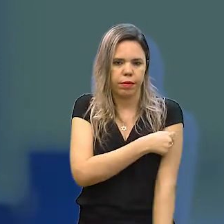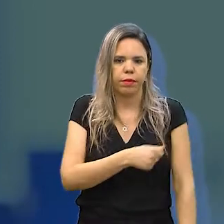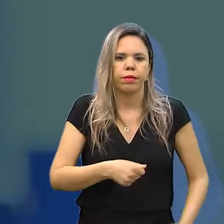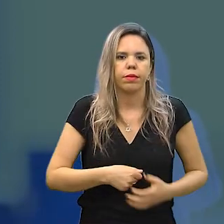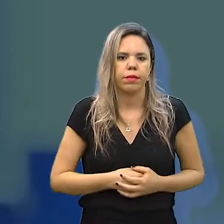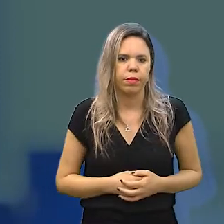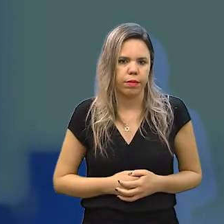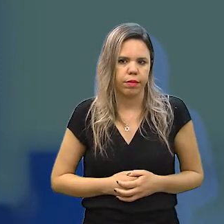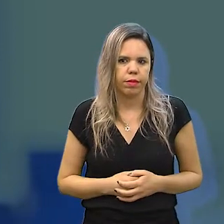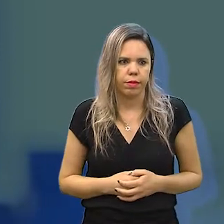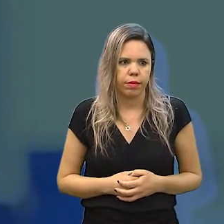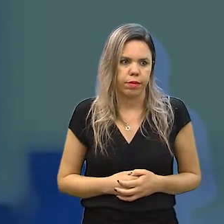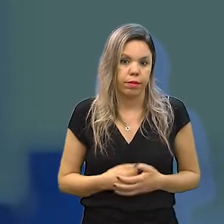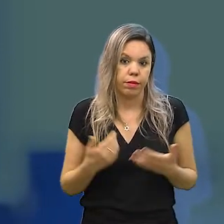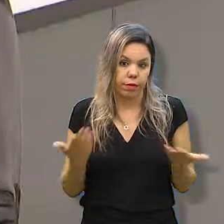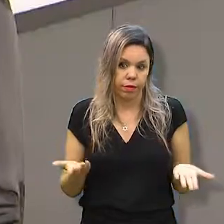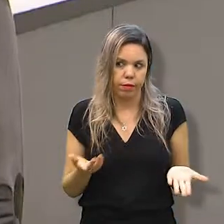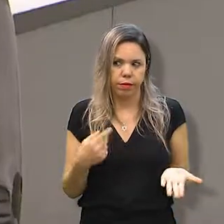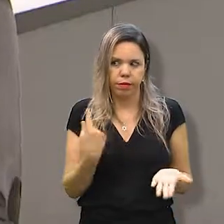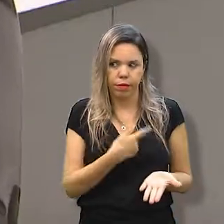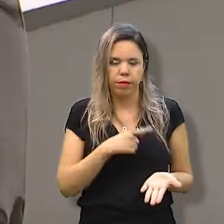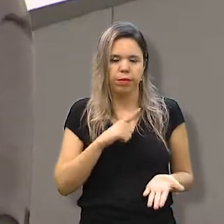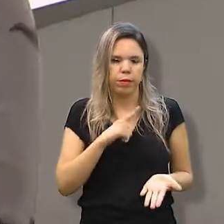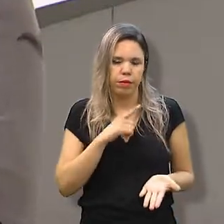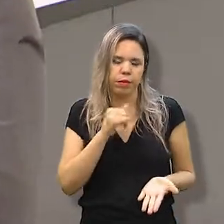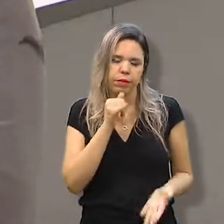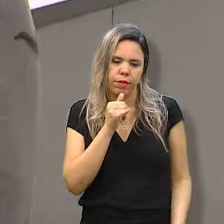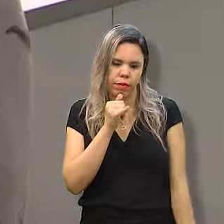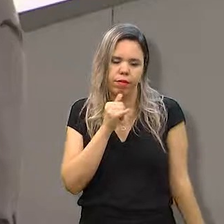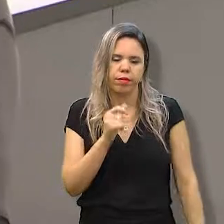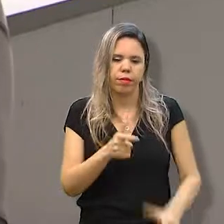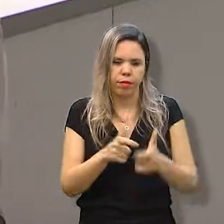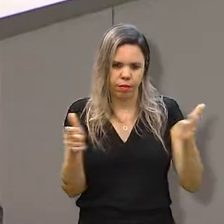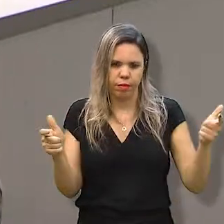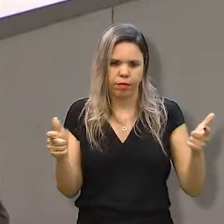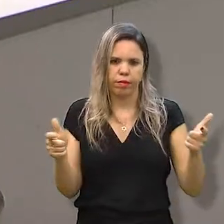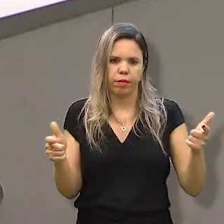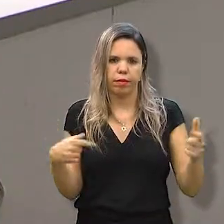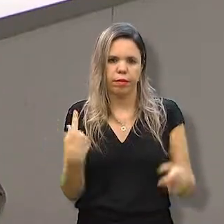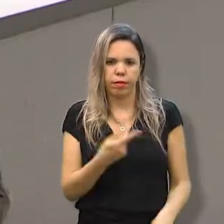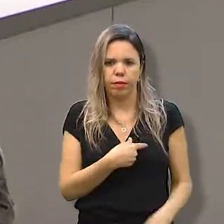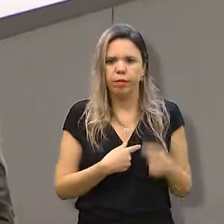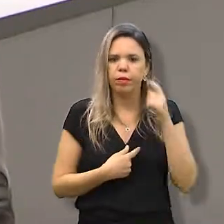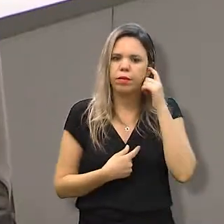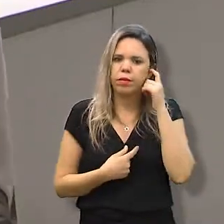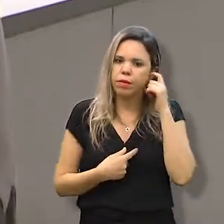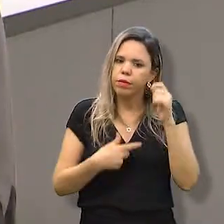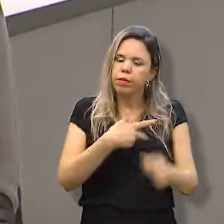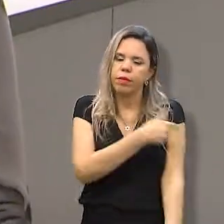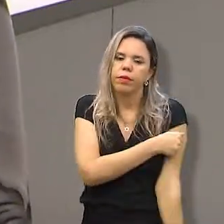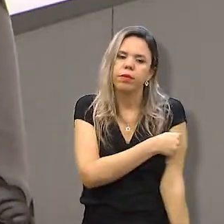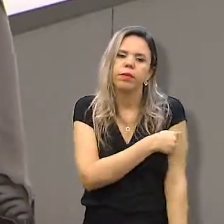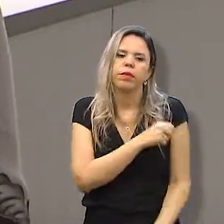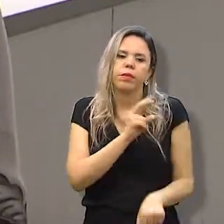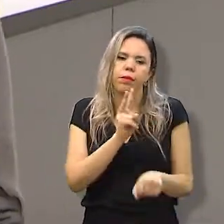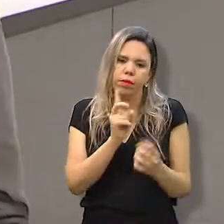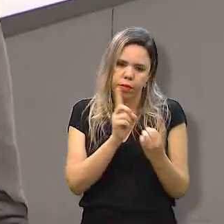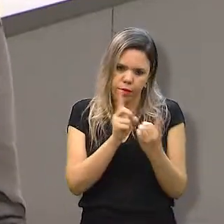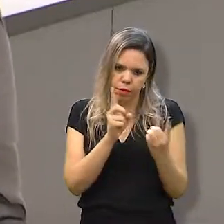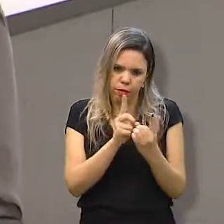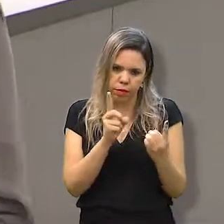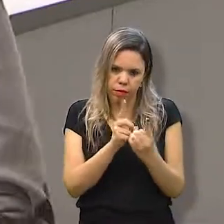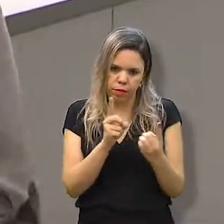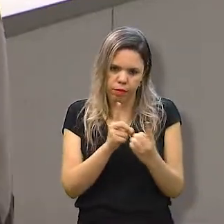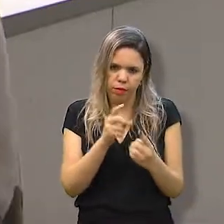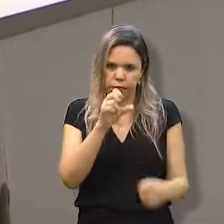4.147 precisarão ser vacinadas ainda que a gente tenha por exemplo na maior parte das nossas vacinas uma